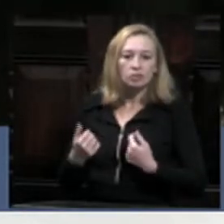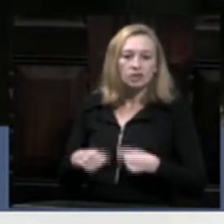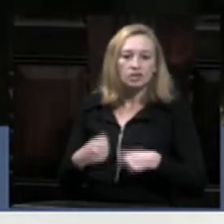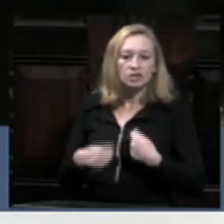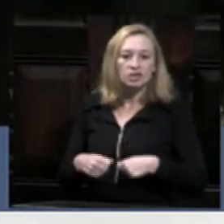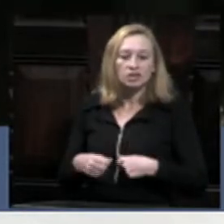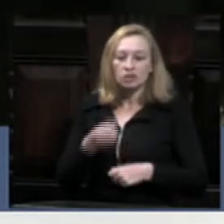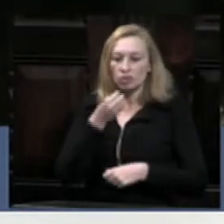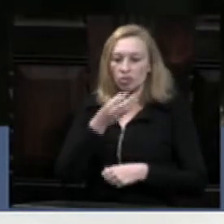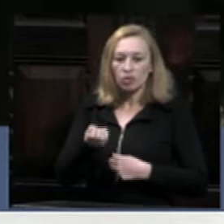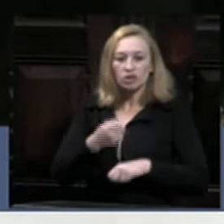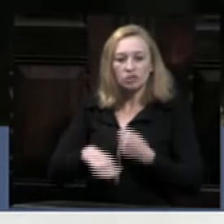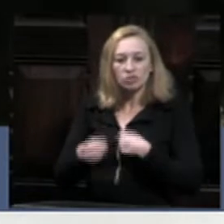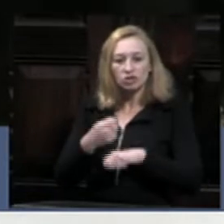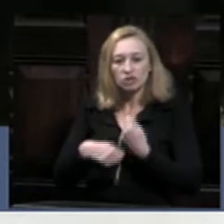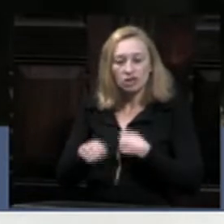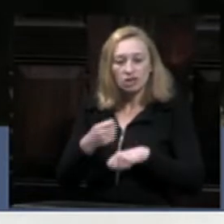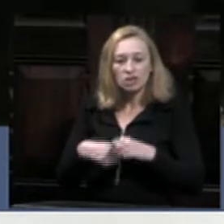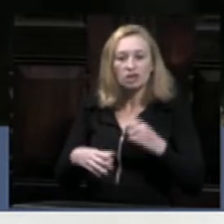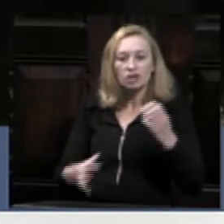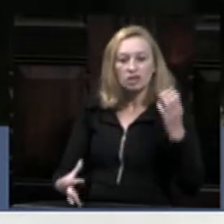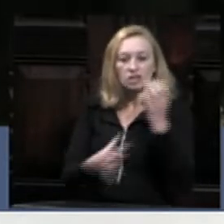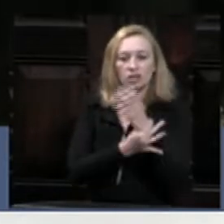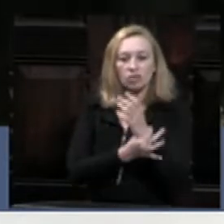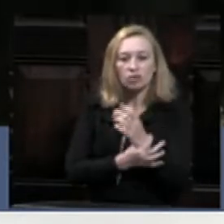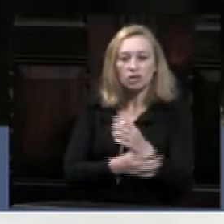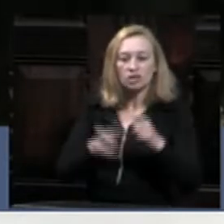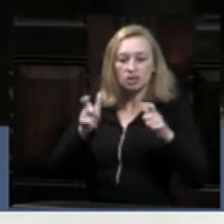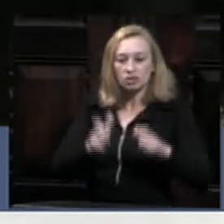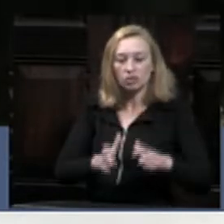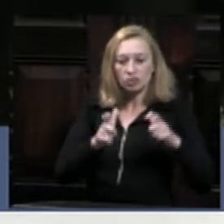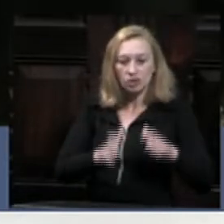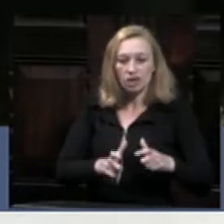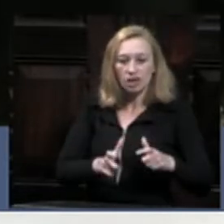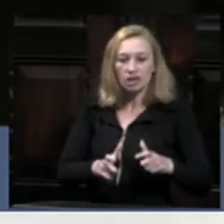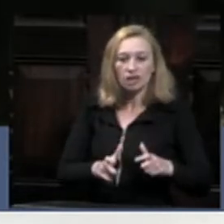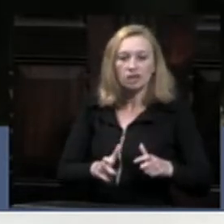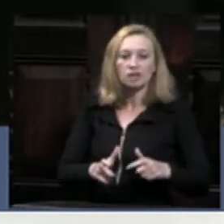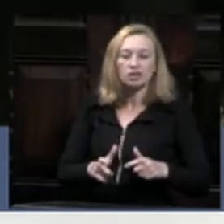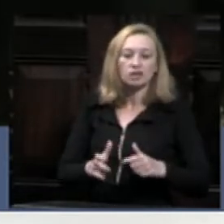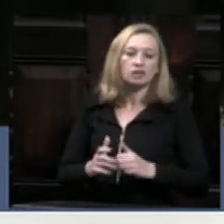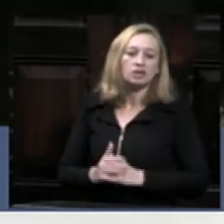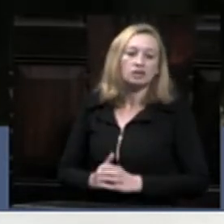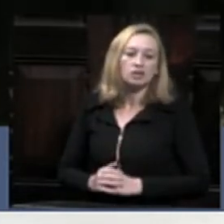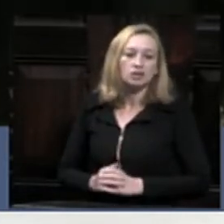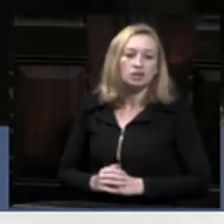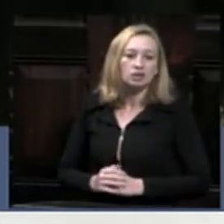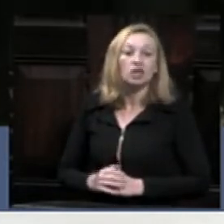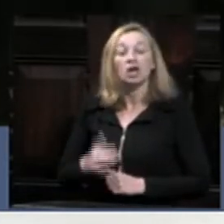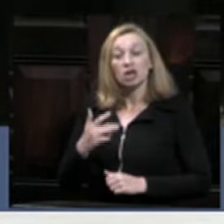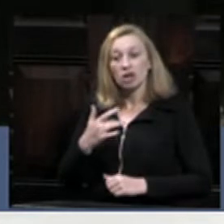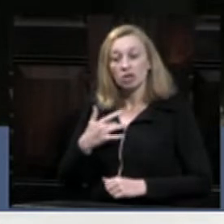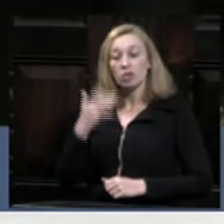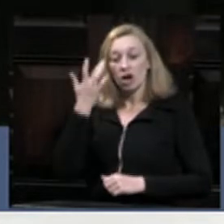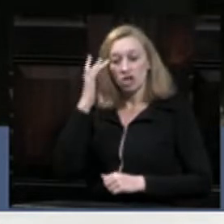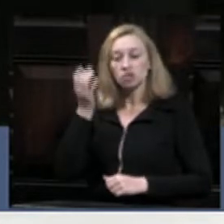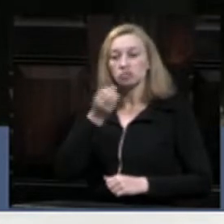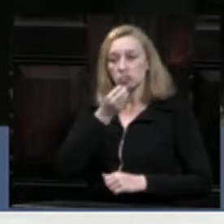viabilidade e de condições de segurança da medida, caso adotada. Me parece uma emenda